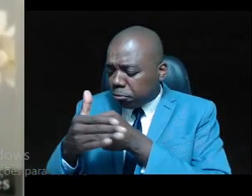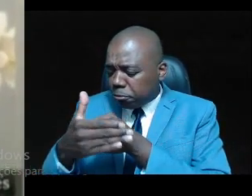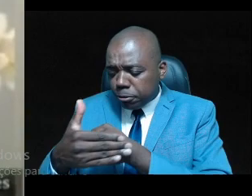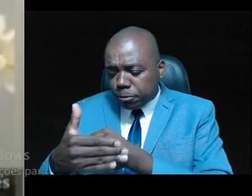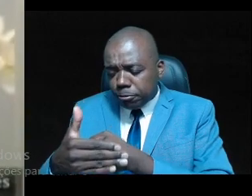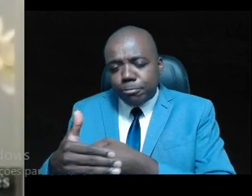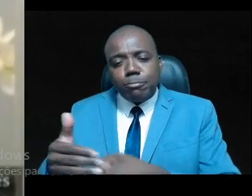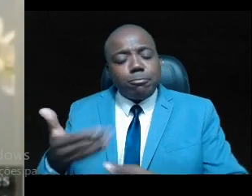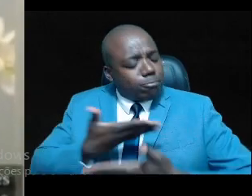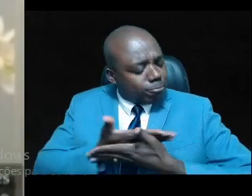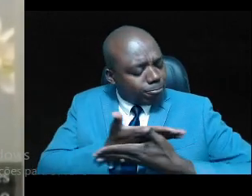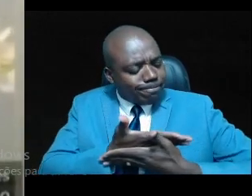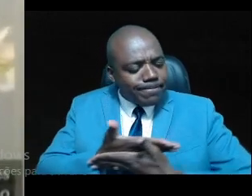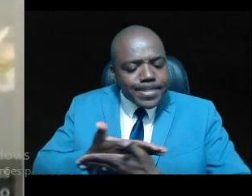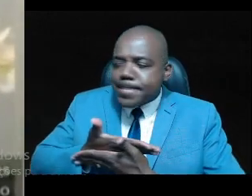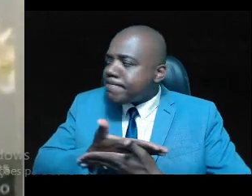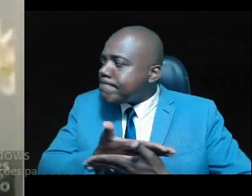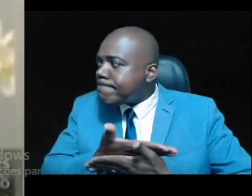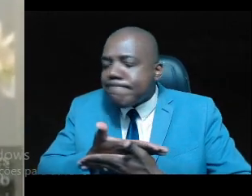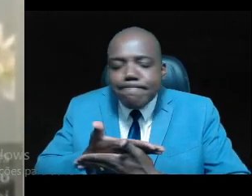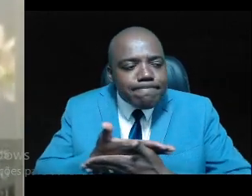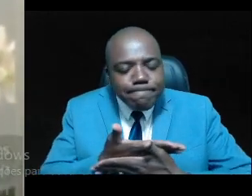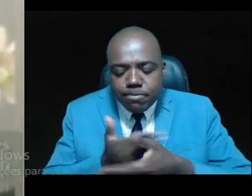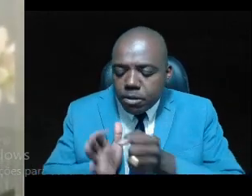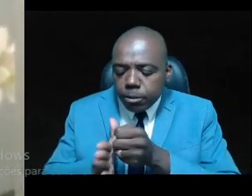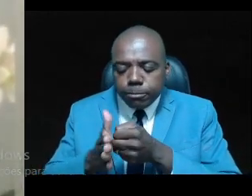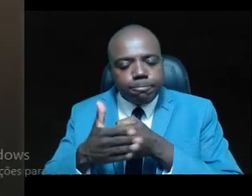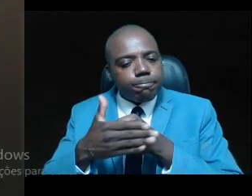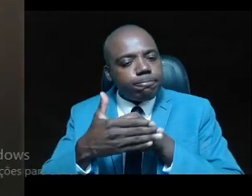formoso e não temeram o mandamento do rei.